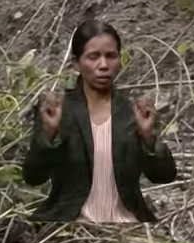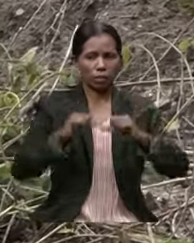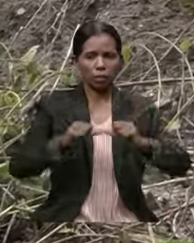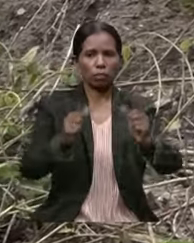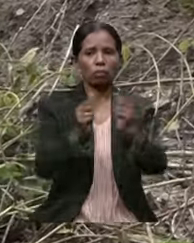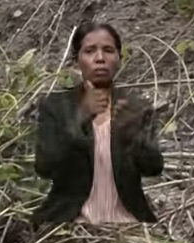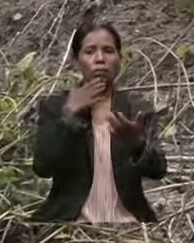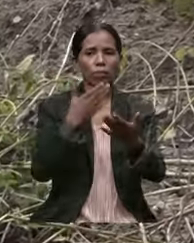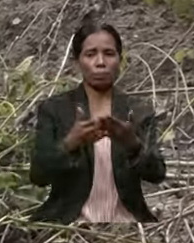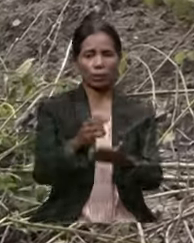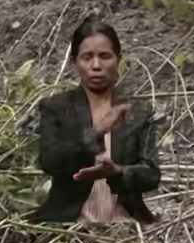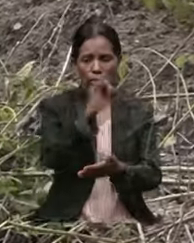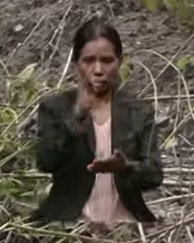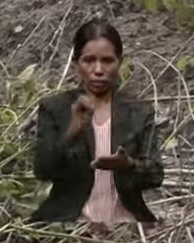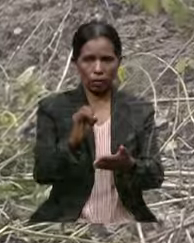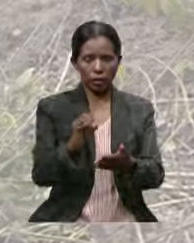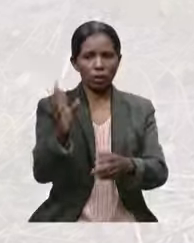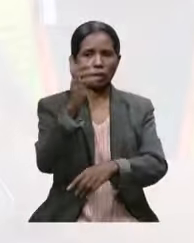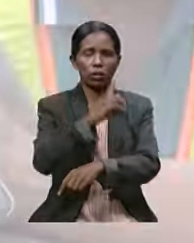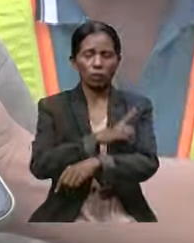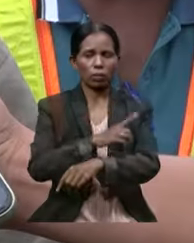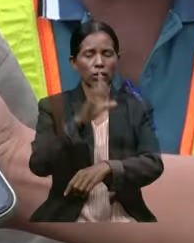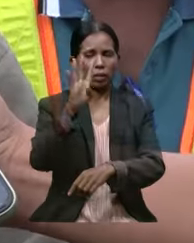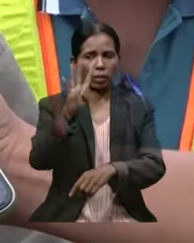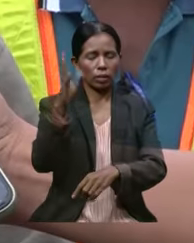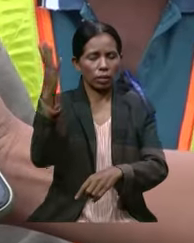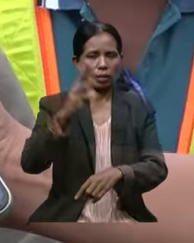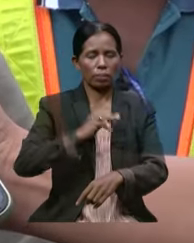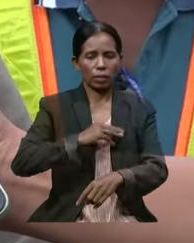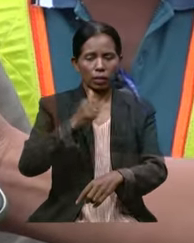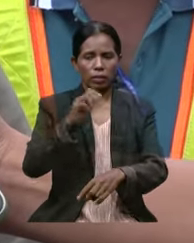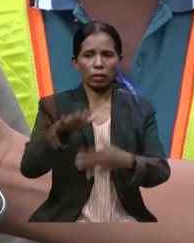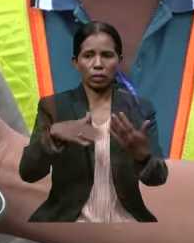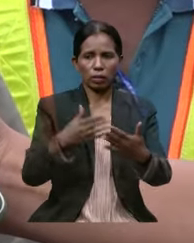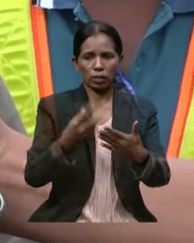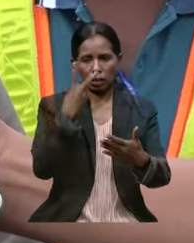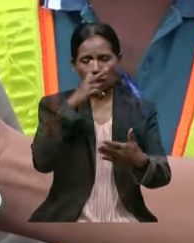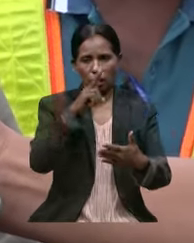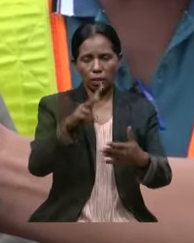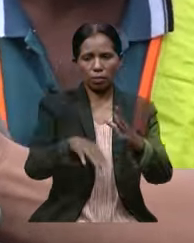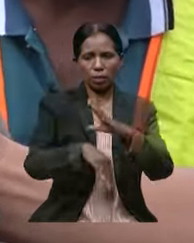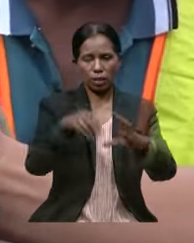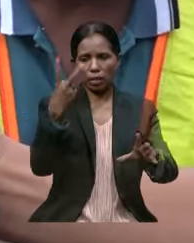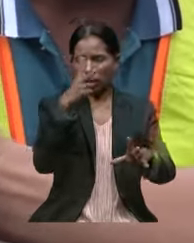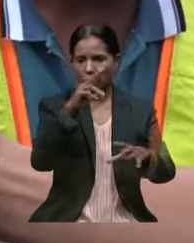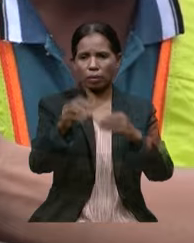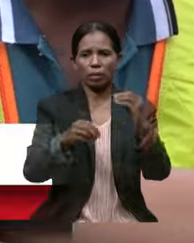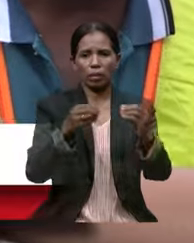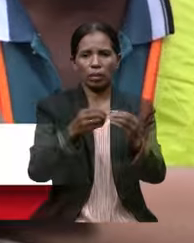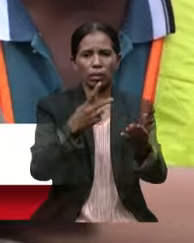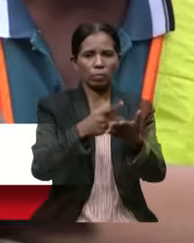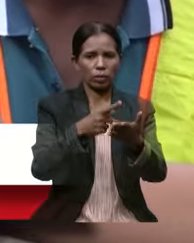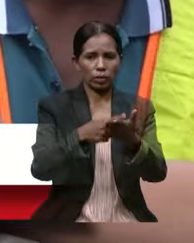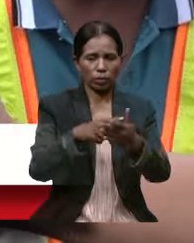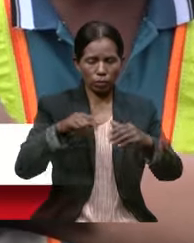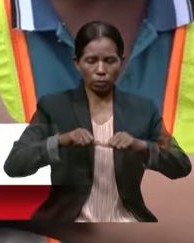Se identifica durante Loronghat e Amaliana, itahoto amisai, harekatak projeto sira ne